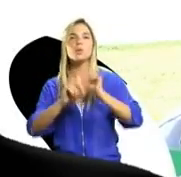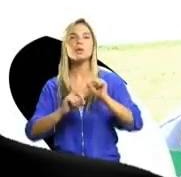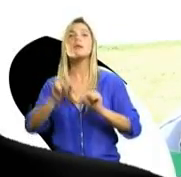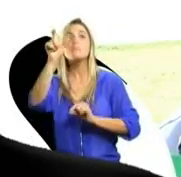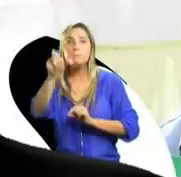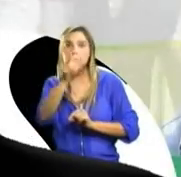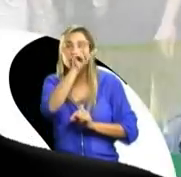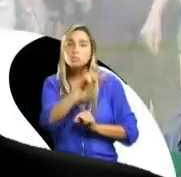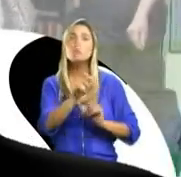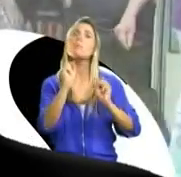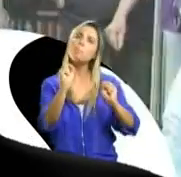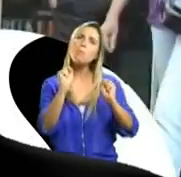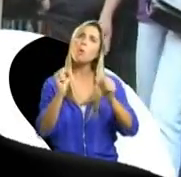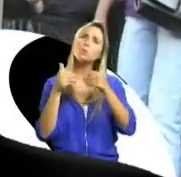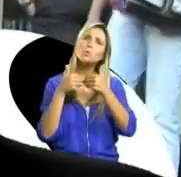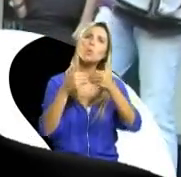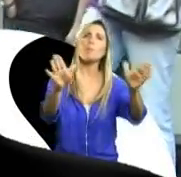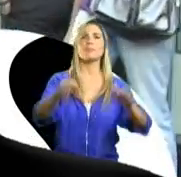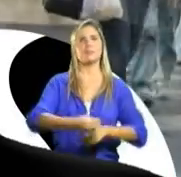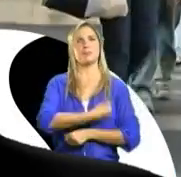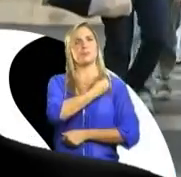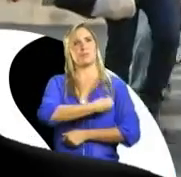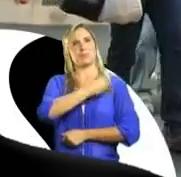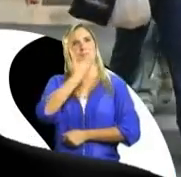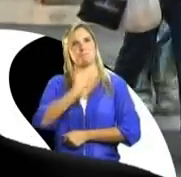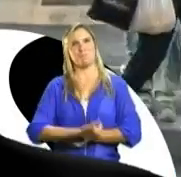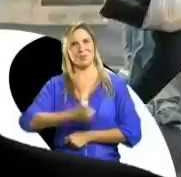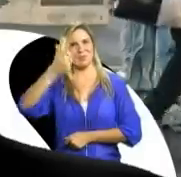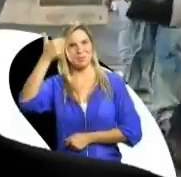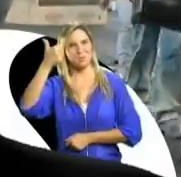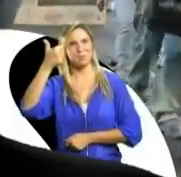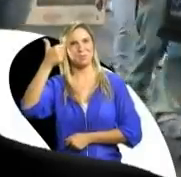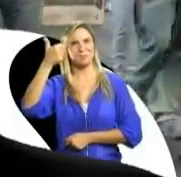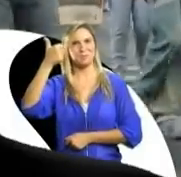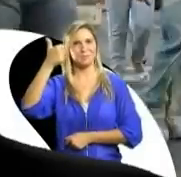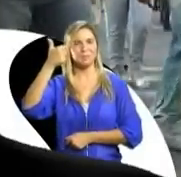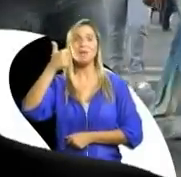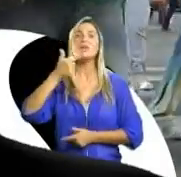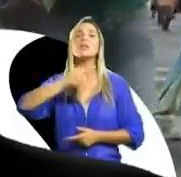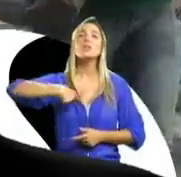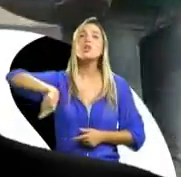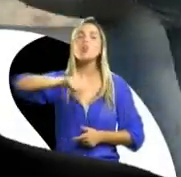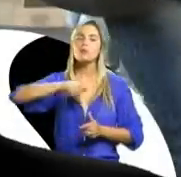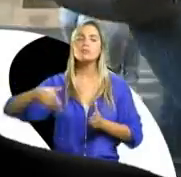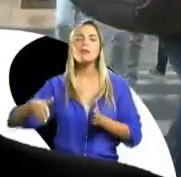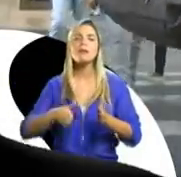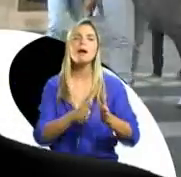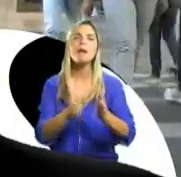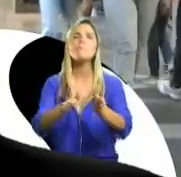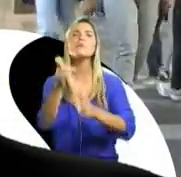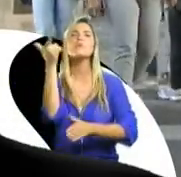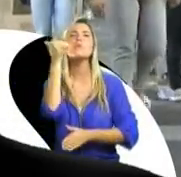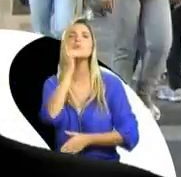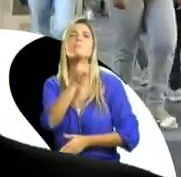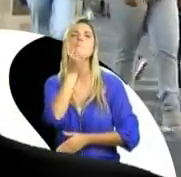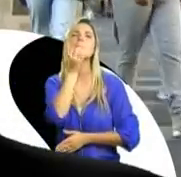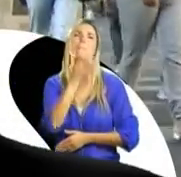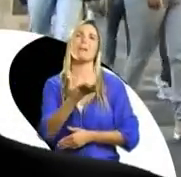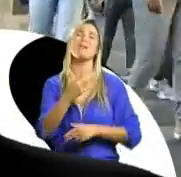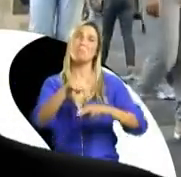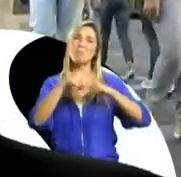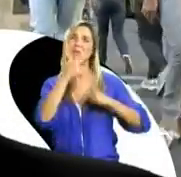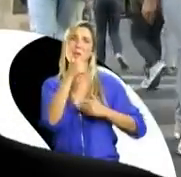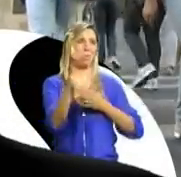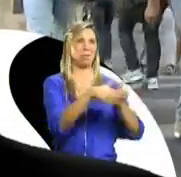caminho, não é um caminho, porque os outros todos conduzem à morte, à doença, a